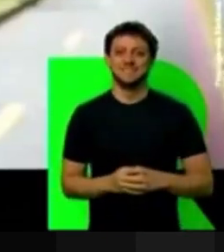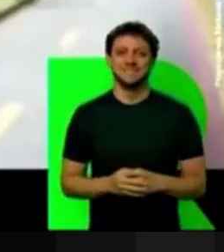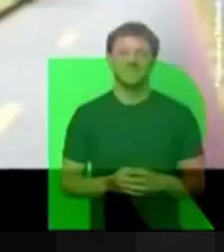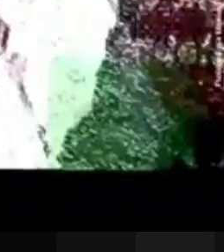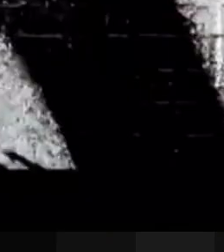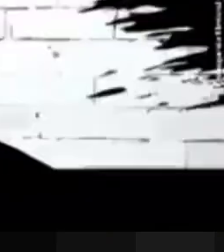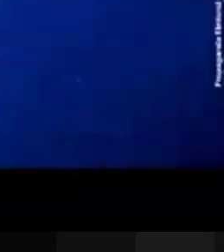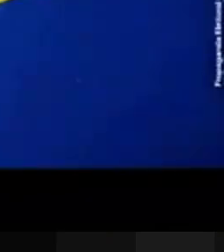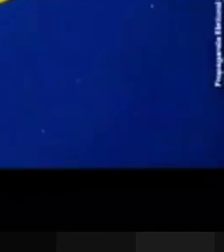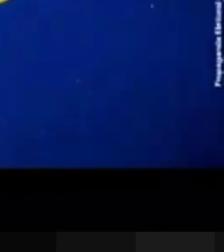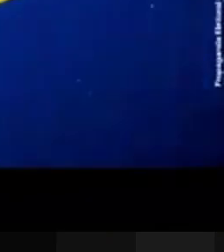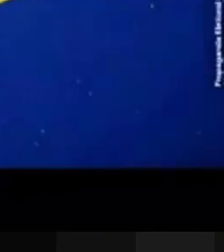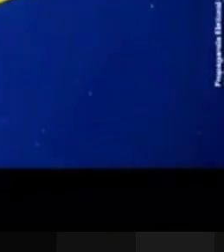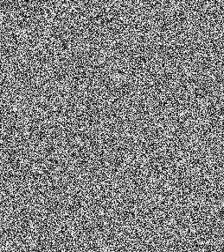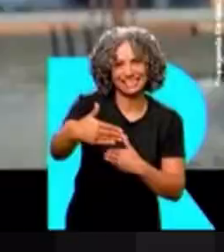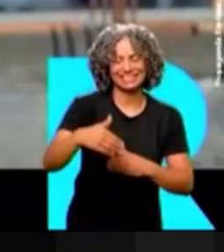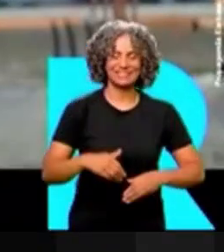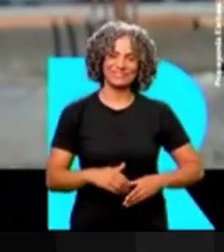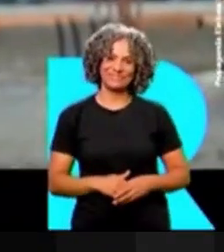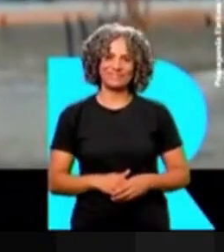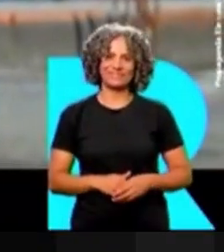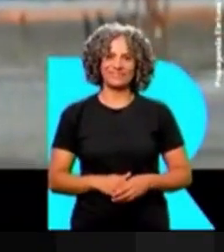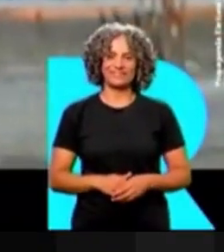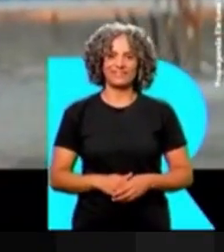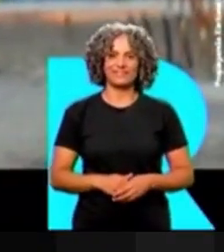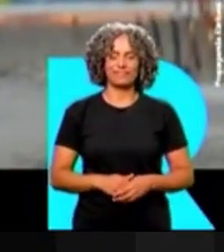15, porque Ricardo é 15.